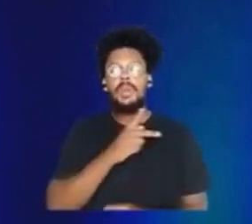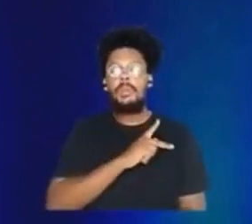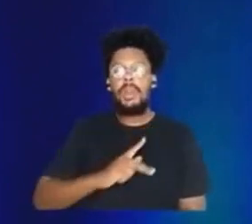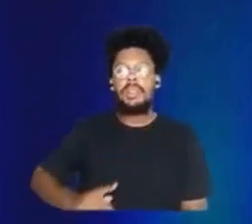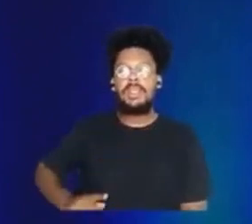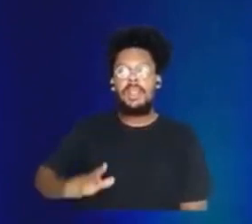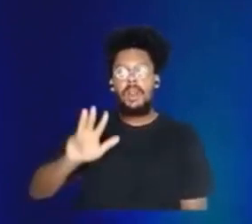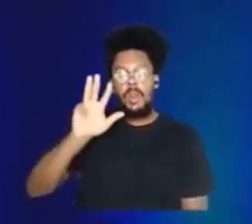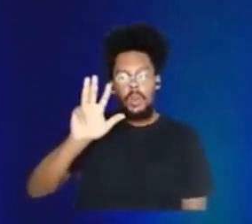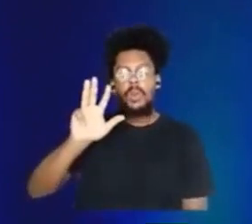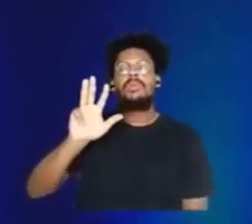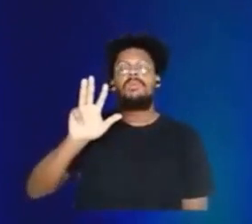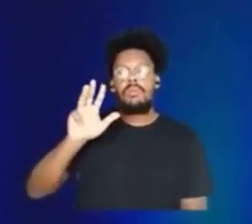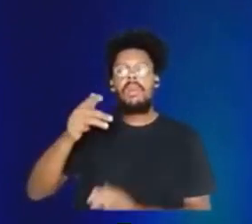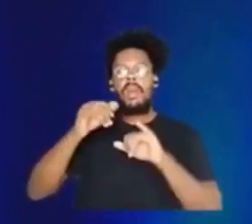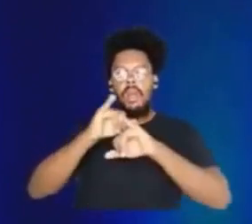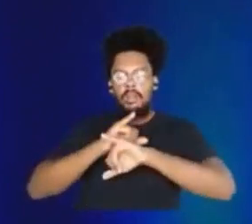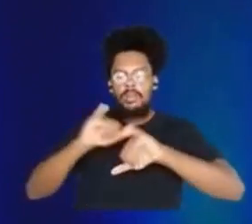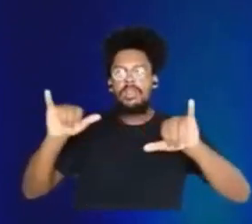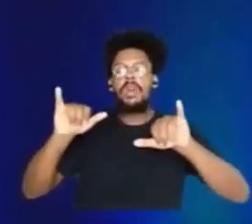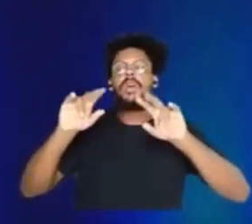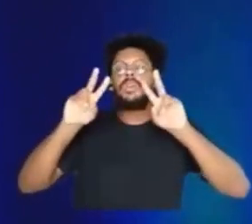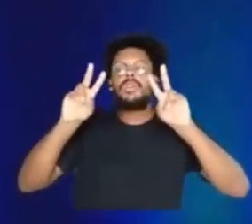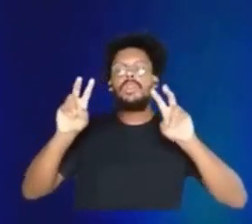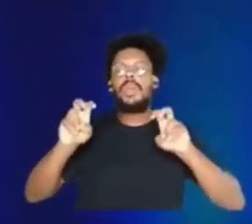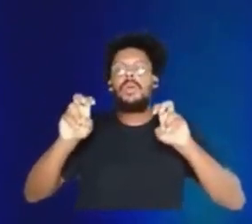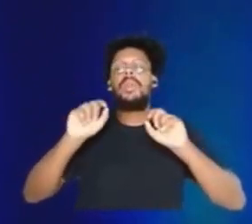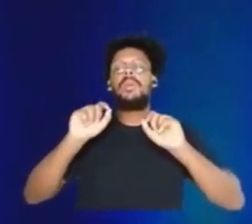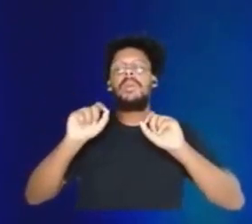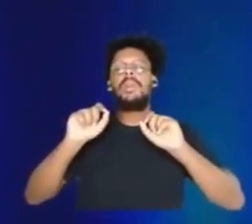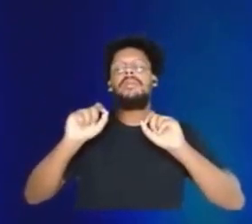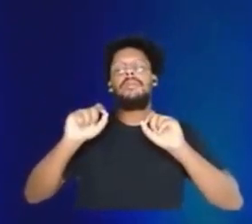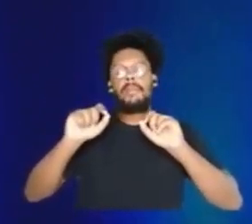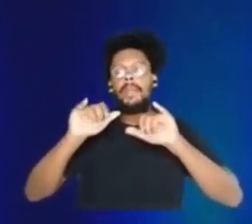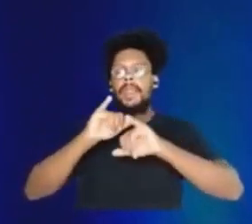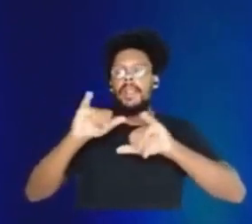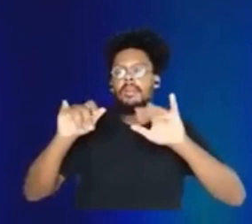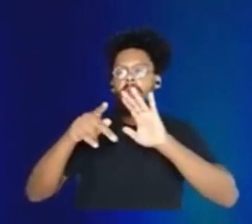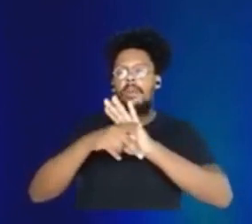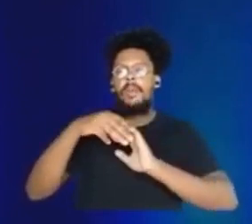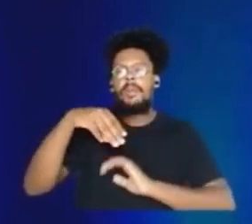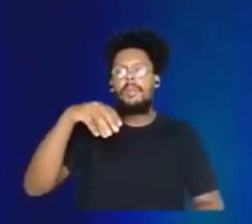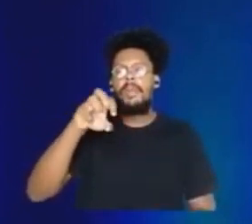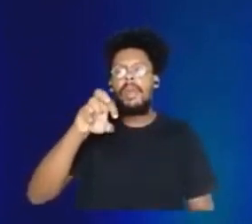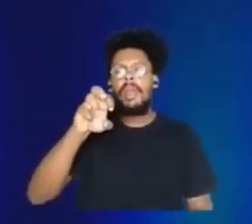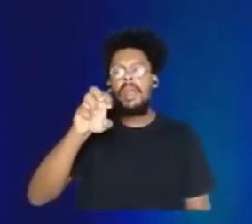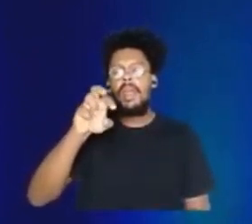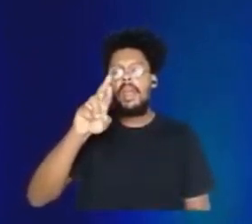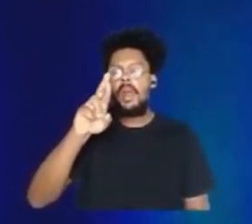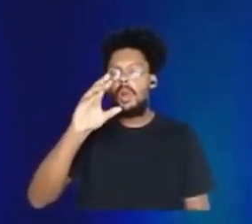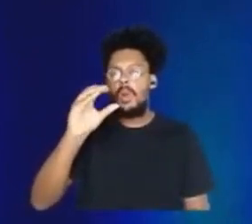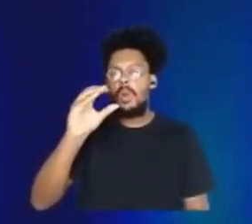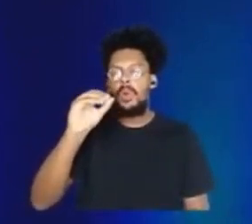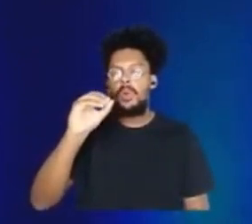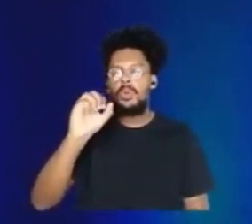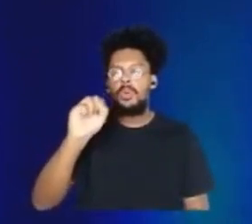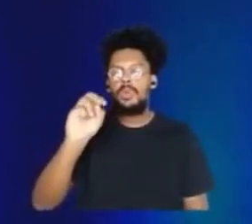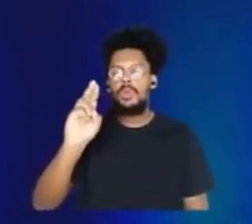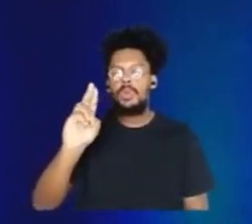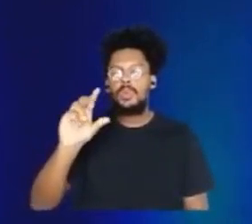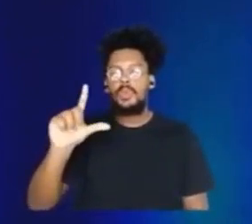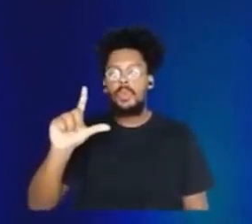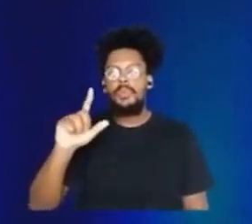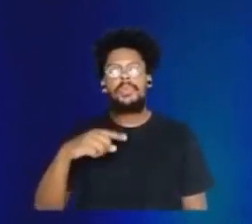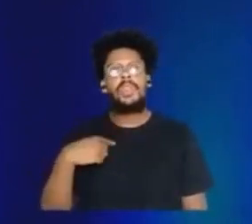Mercosul ampliado em torno dessa agenda. Isso nos permite também pensar soluções no âmbito transnacional,